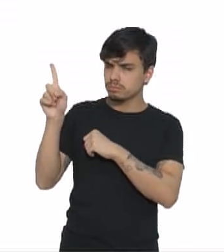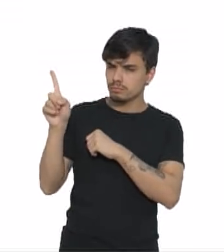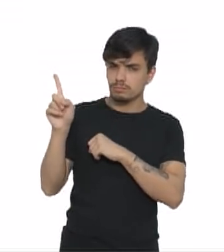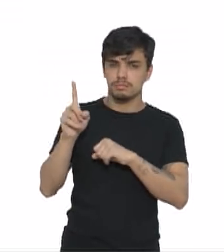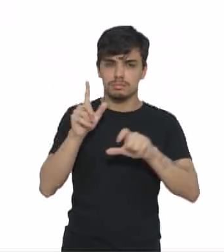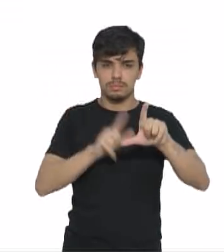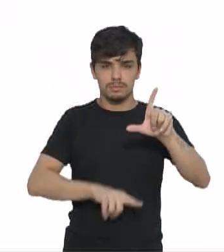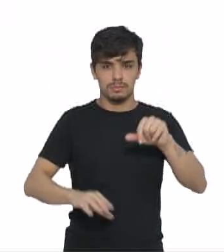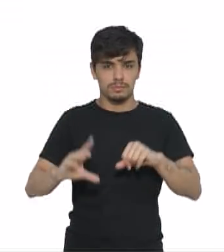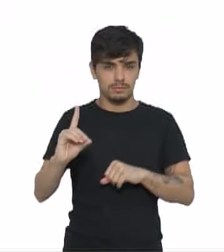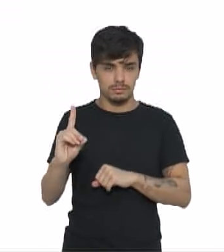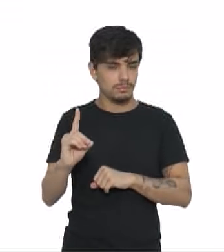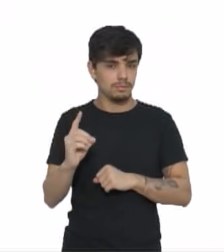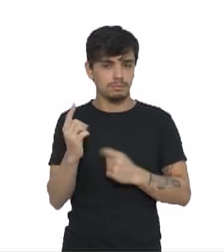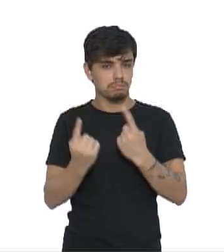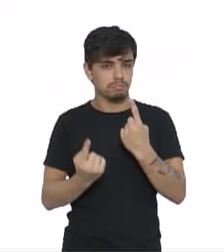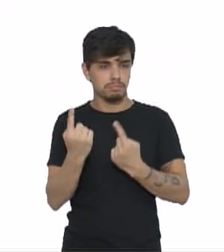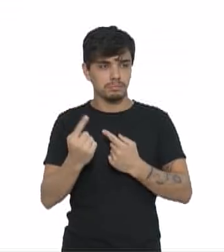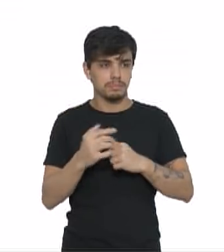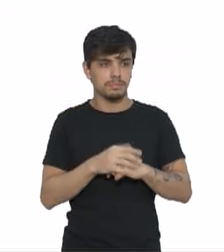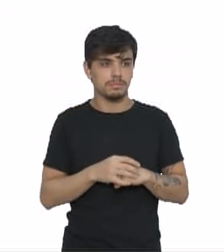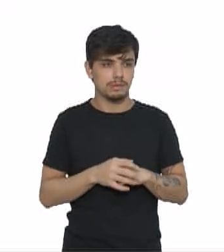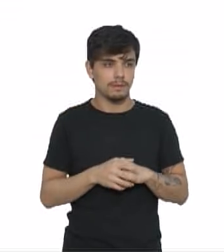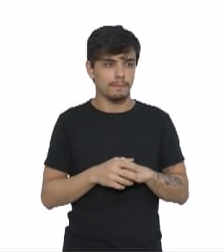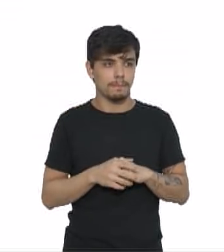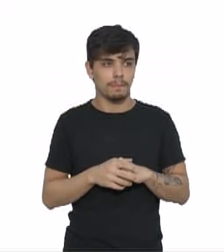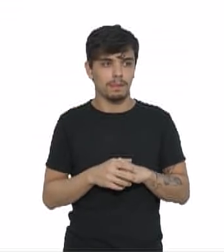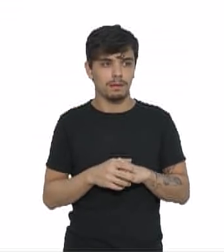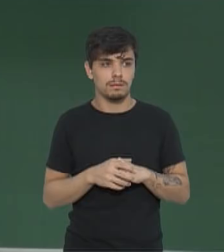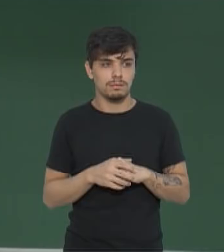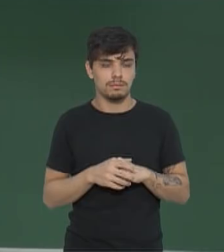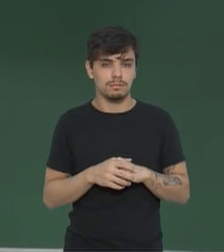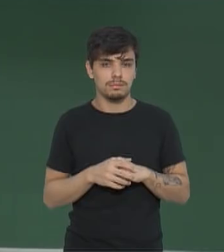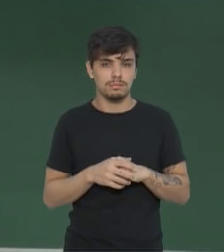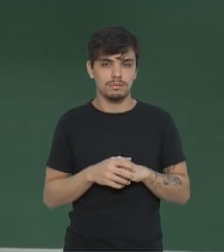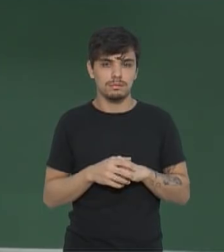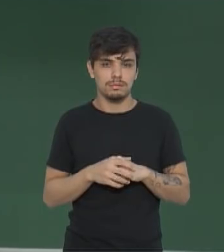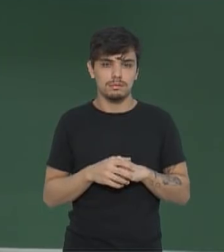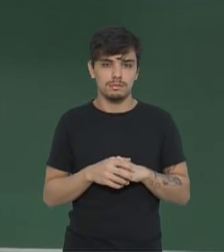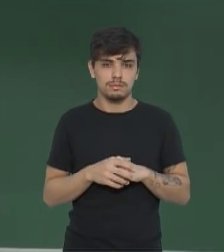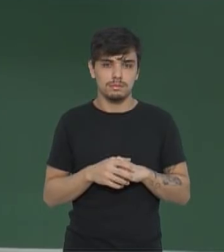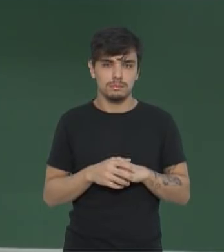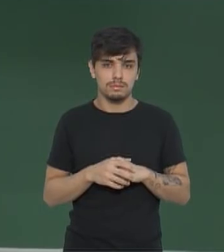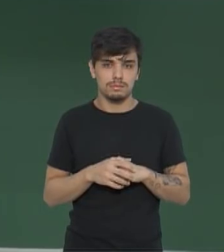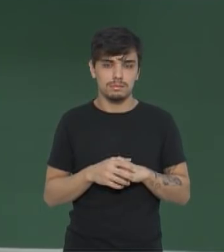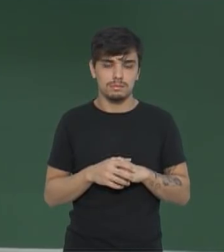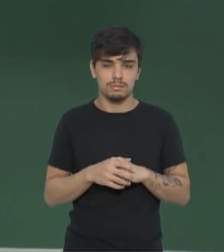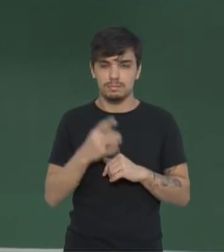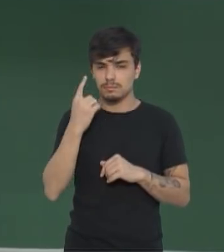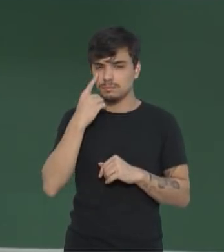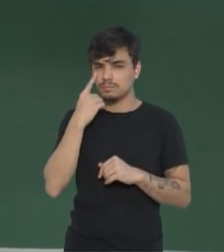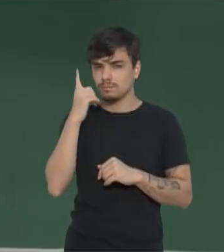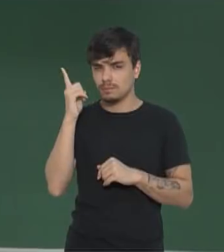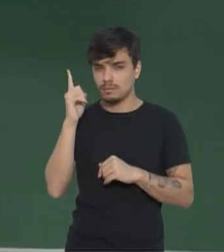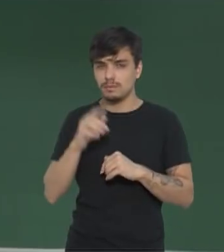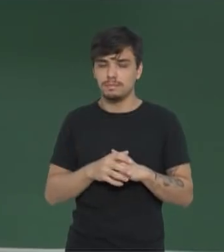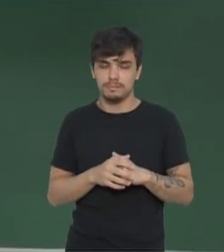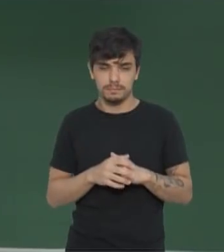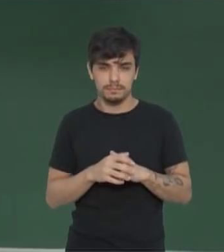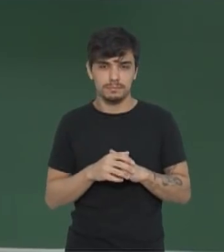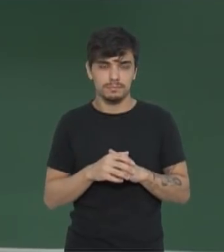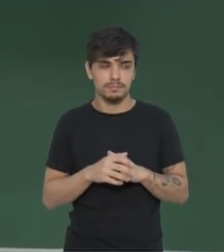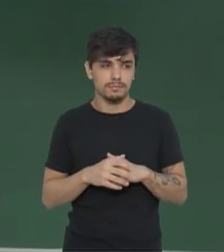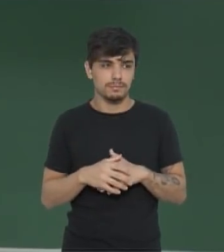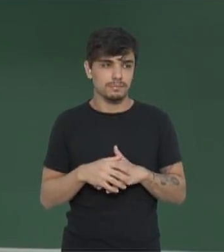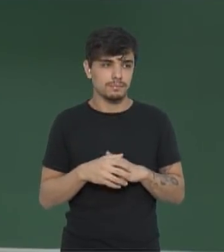se efetivou em 1500 com a colonização do... Nossa, eu entro nessa câmera, eu paro no sofá junto com você